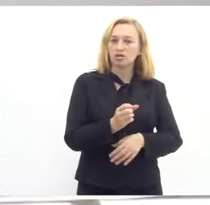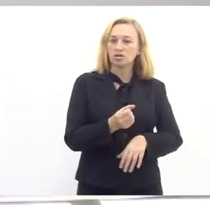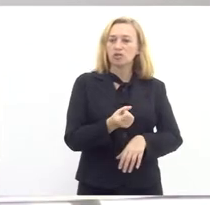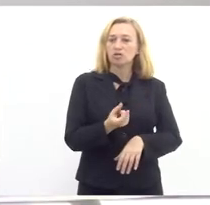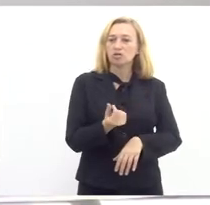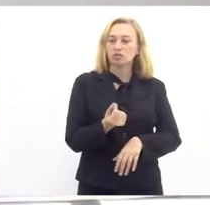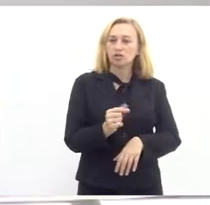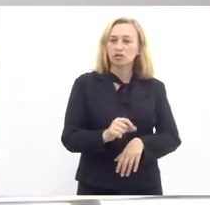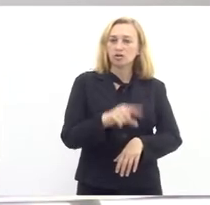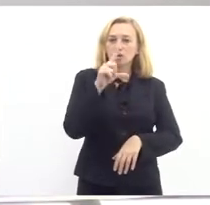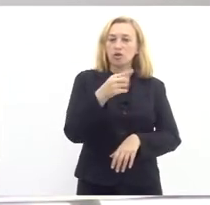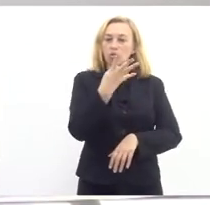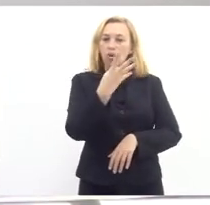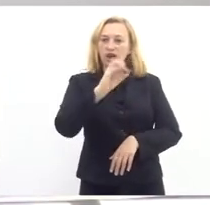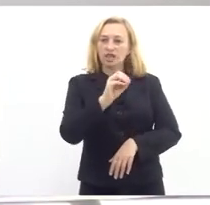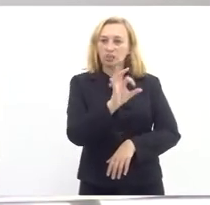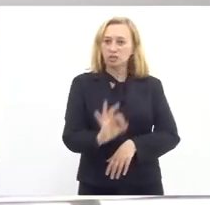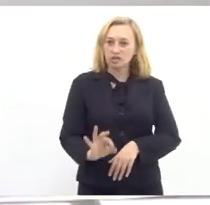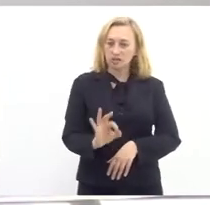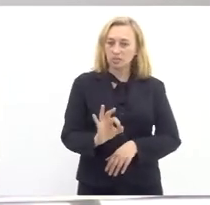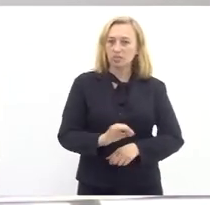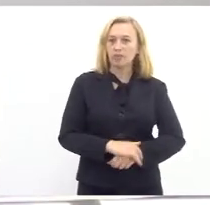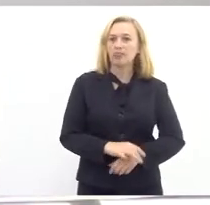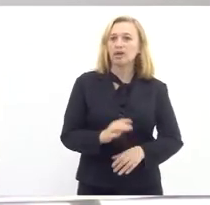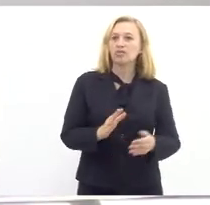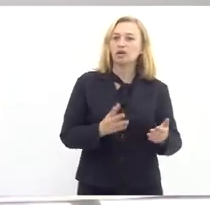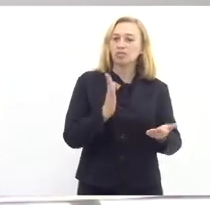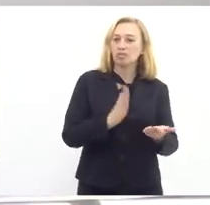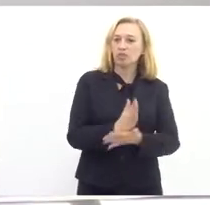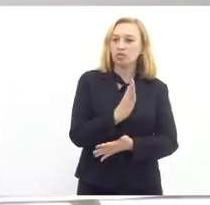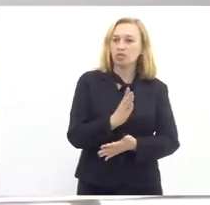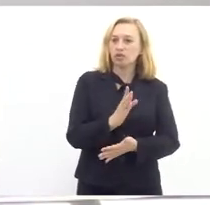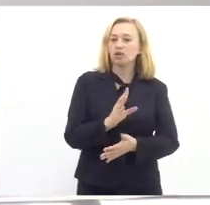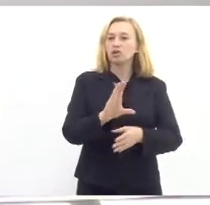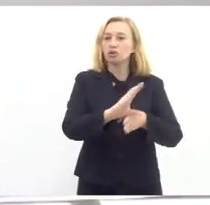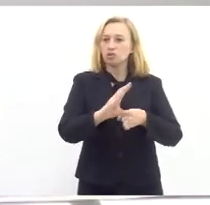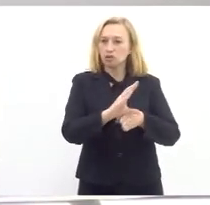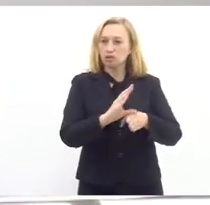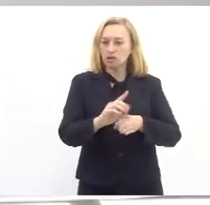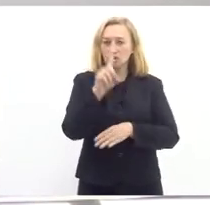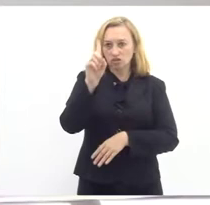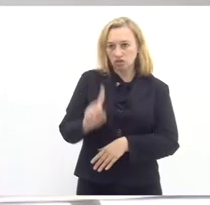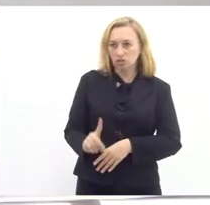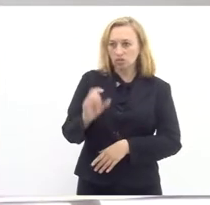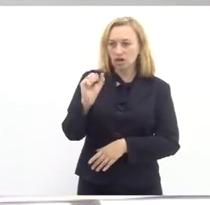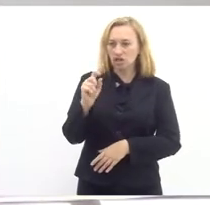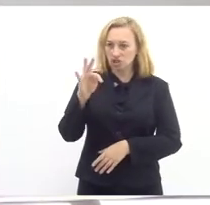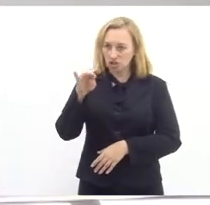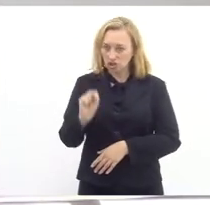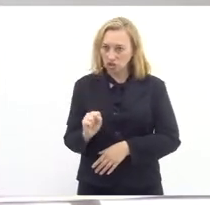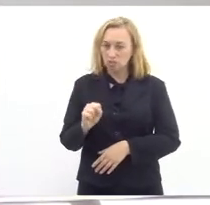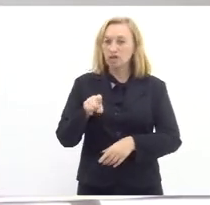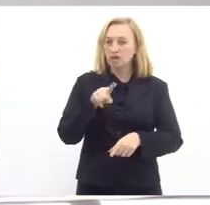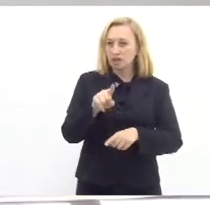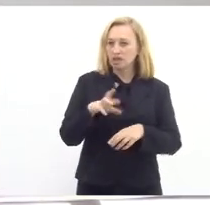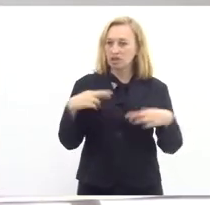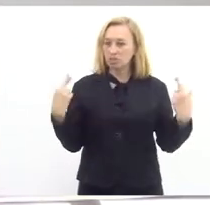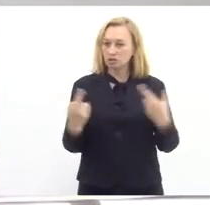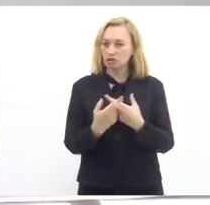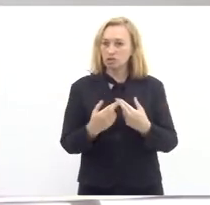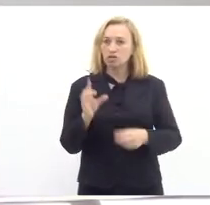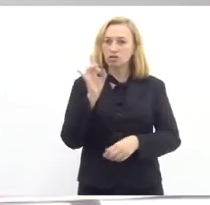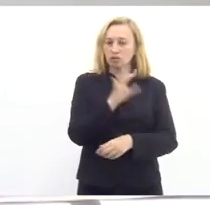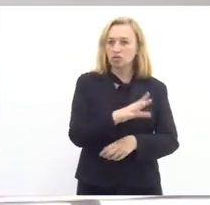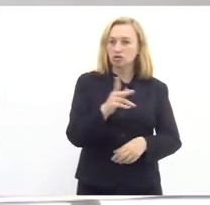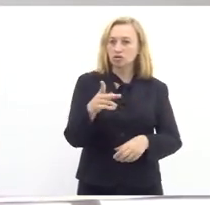do valor da tarifa dos trens. Foi aprovado isso através do Conselho Diretor da GETRANSP. E nessa reunião, quando nós discutimos a questão